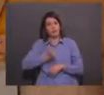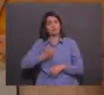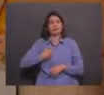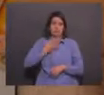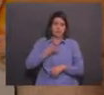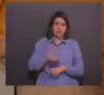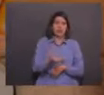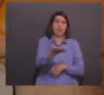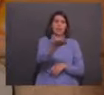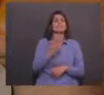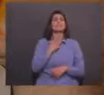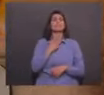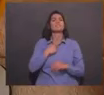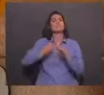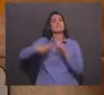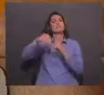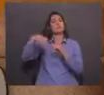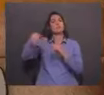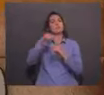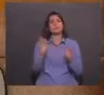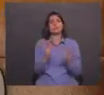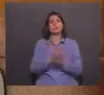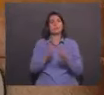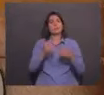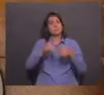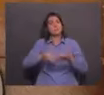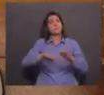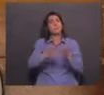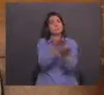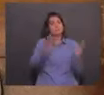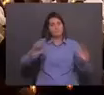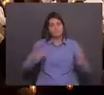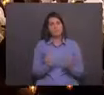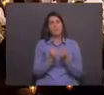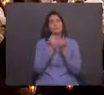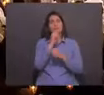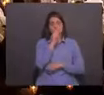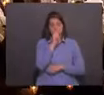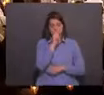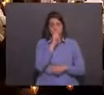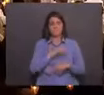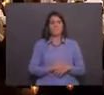ofendido. E não nos deixeis cair em tentação, mas livrai-nos do mal.